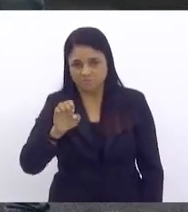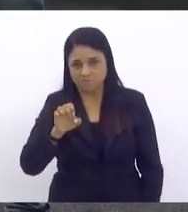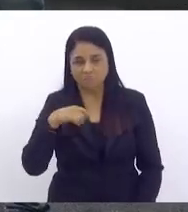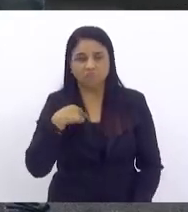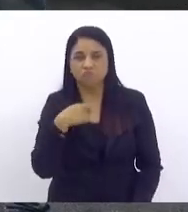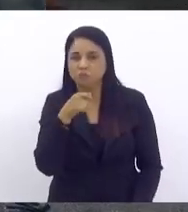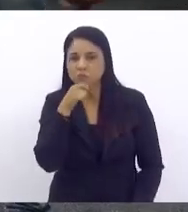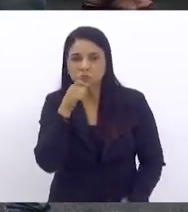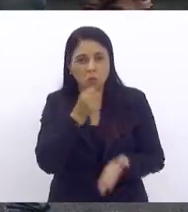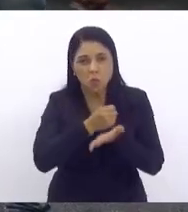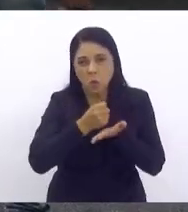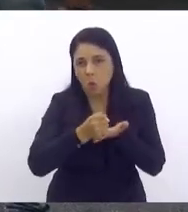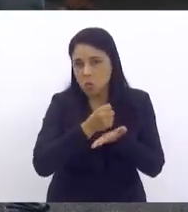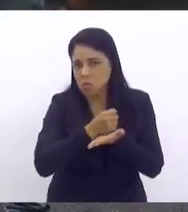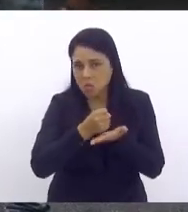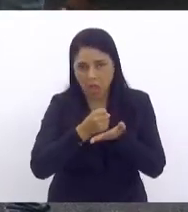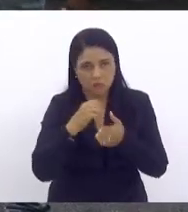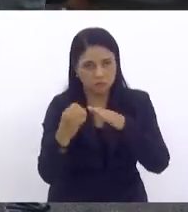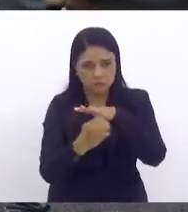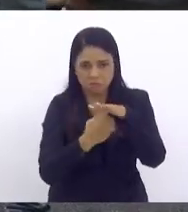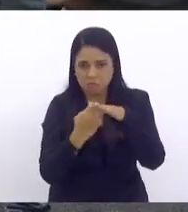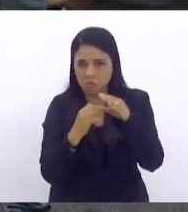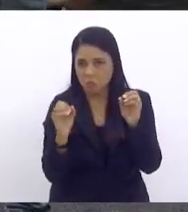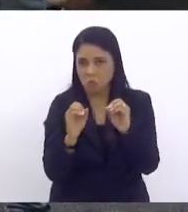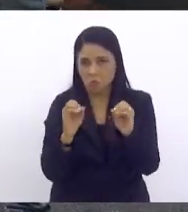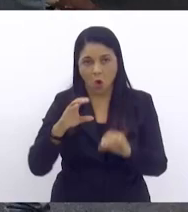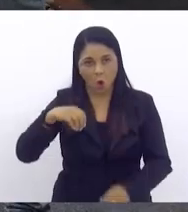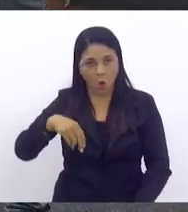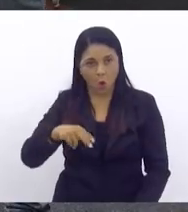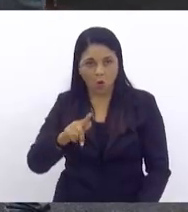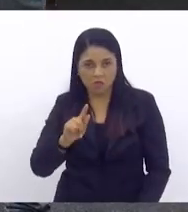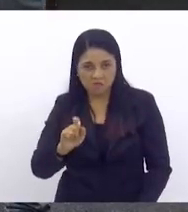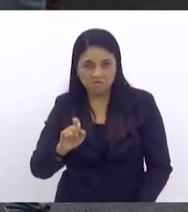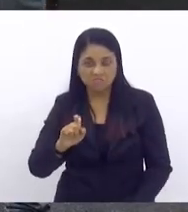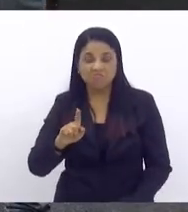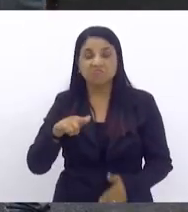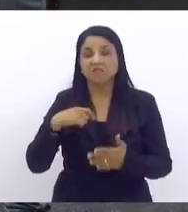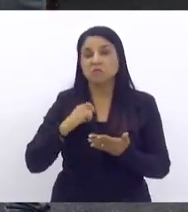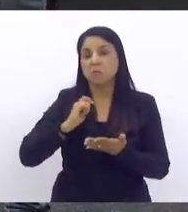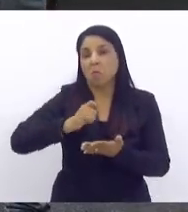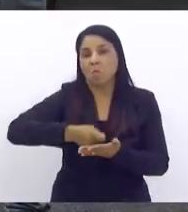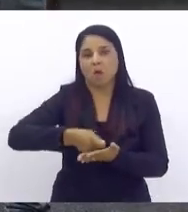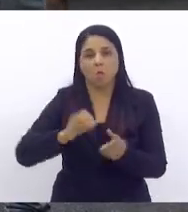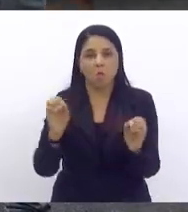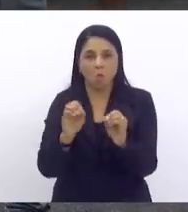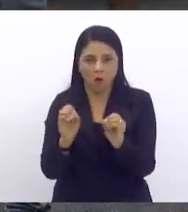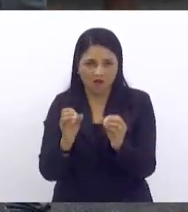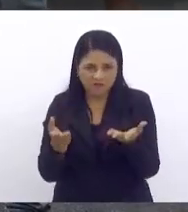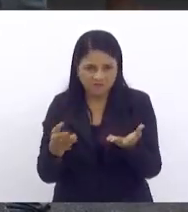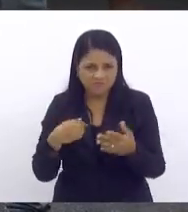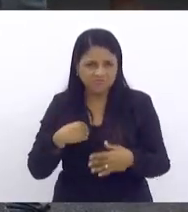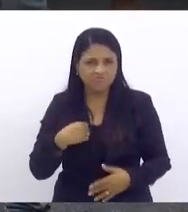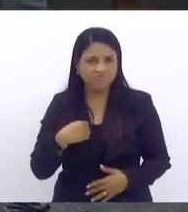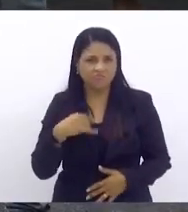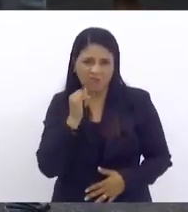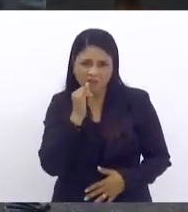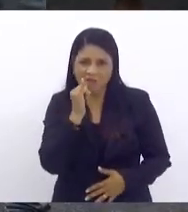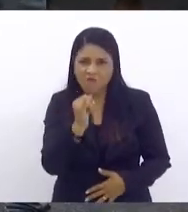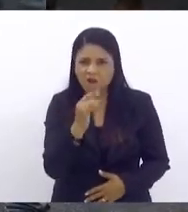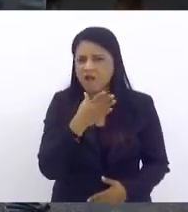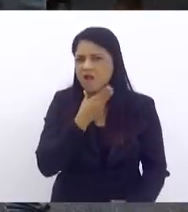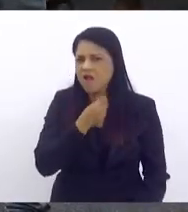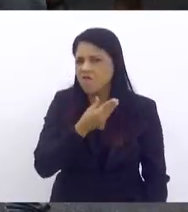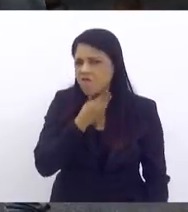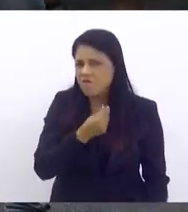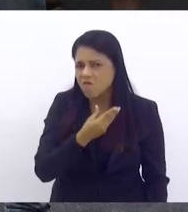com essa entidade e também não realizou nenhum pagamento. Também alega que a informação é falsa,